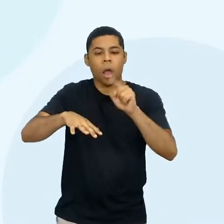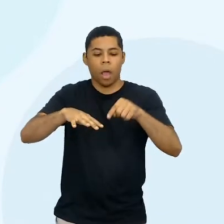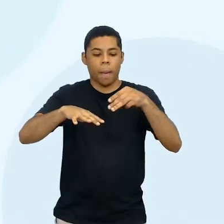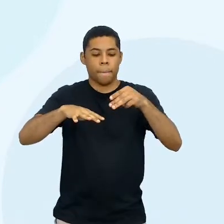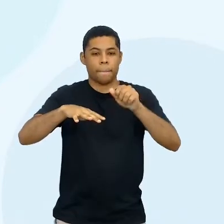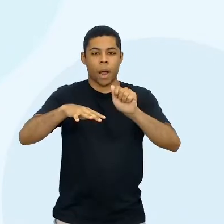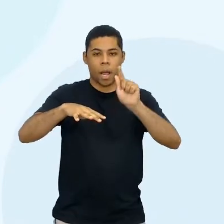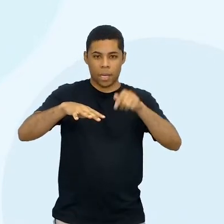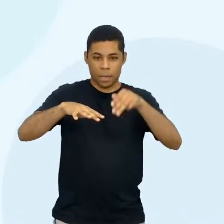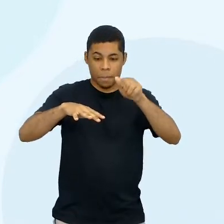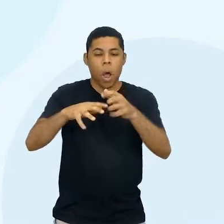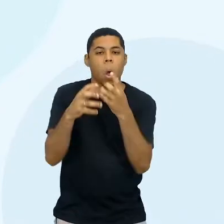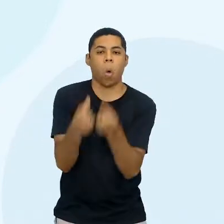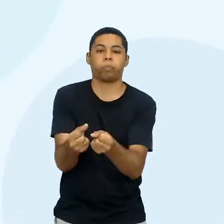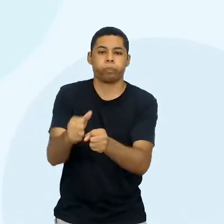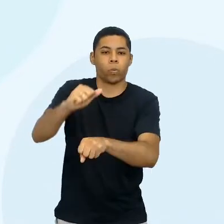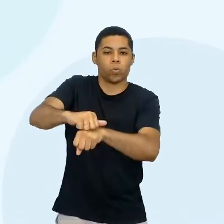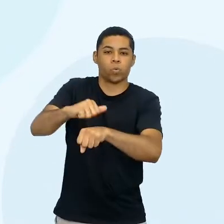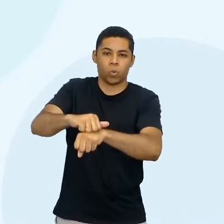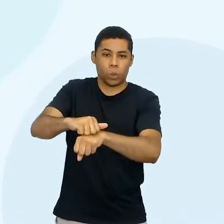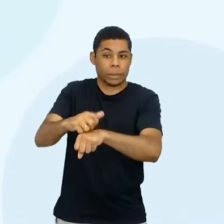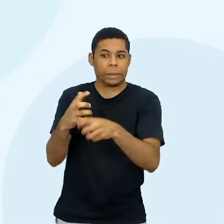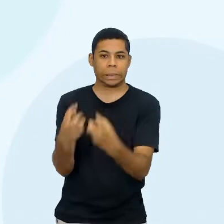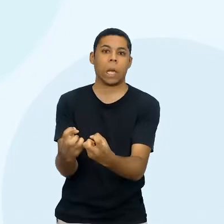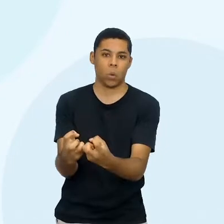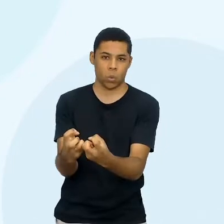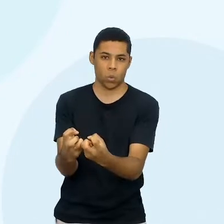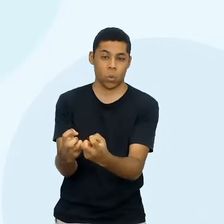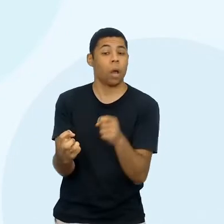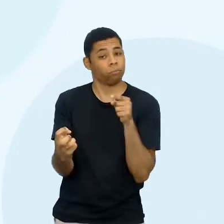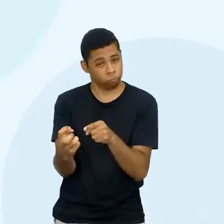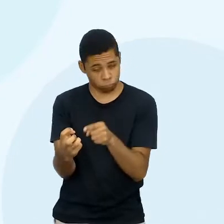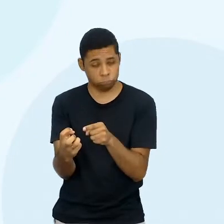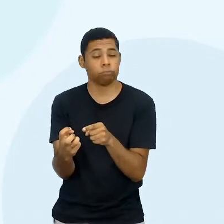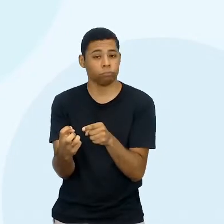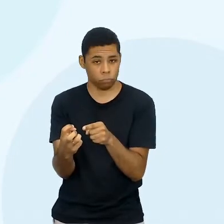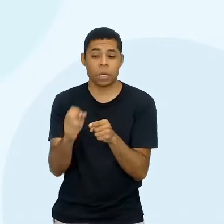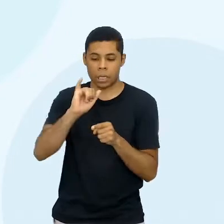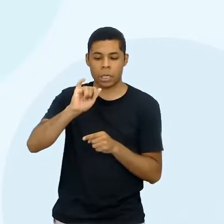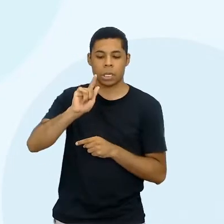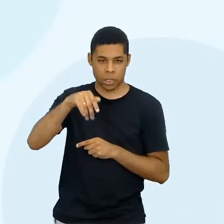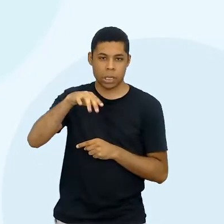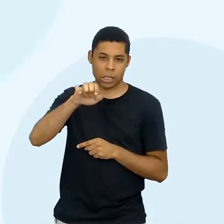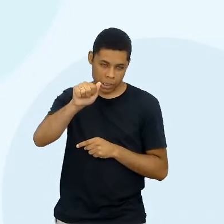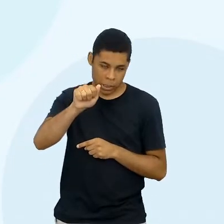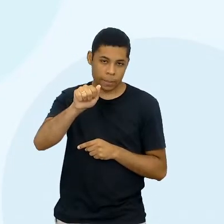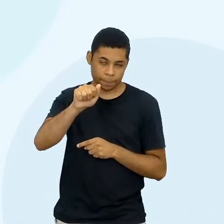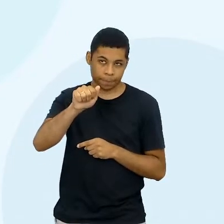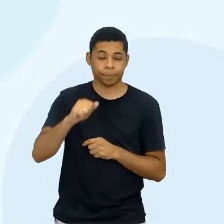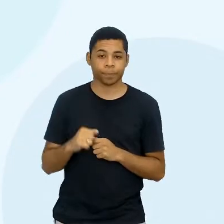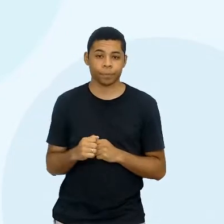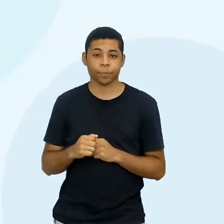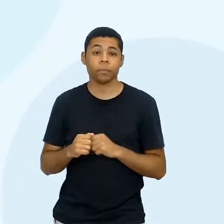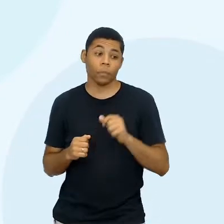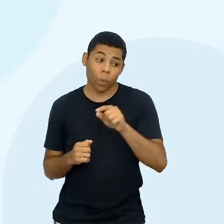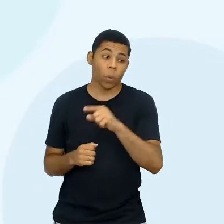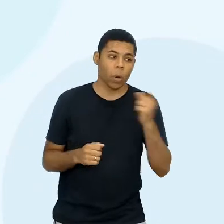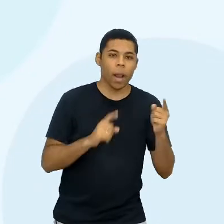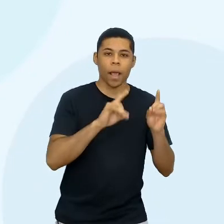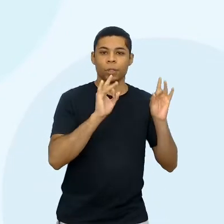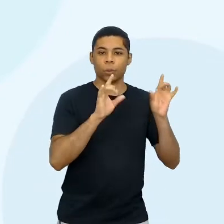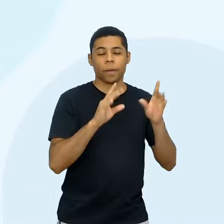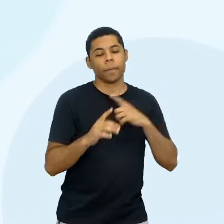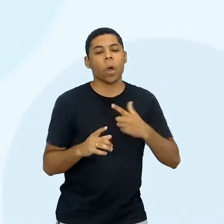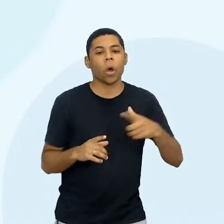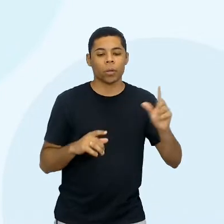superfície da Terra e após ser expelido por um vulcão. Um exemplo de rocha vulcânica ou rocha extrusiva é o